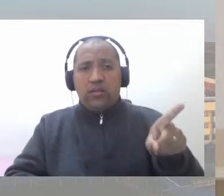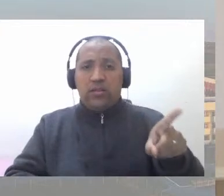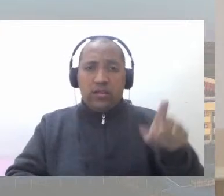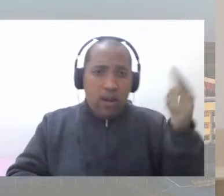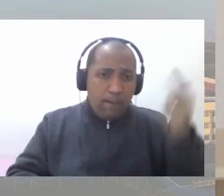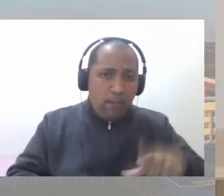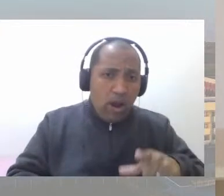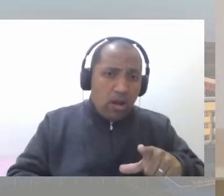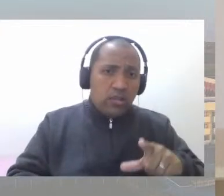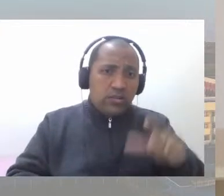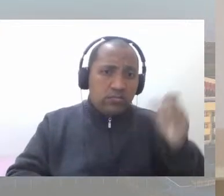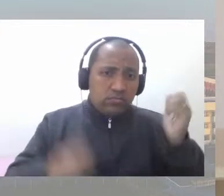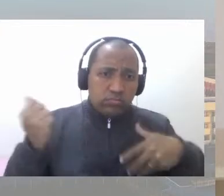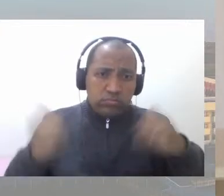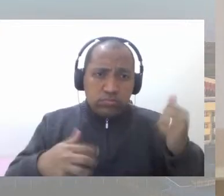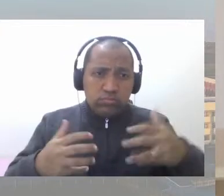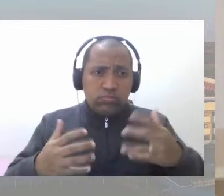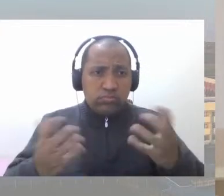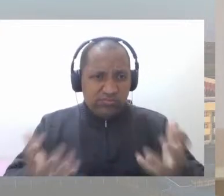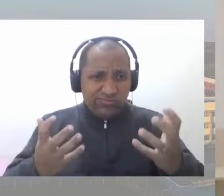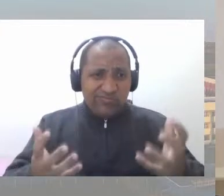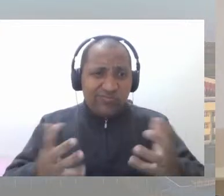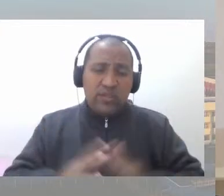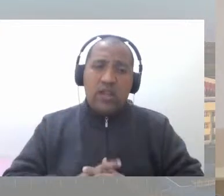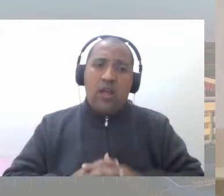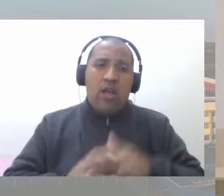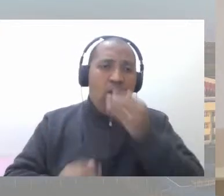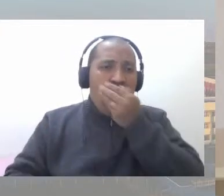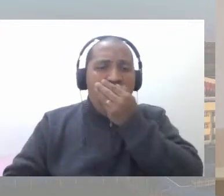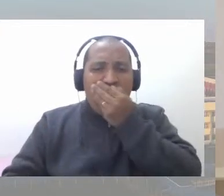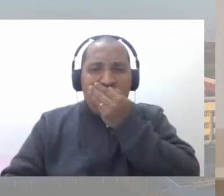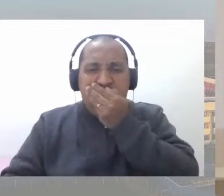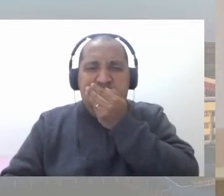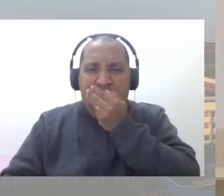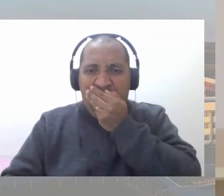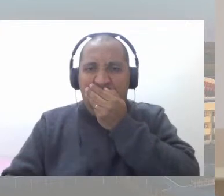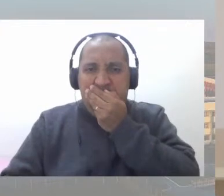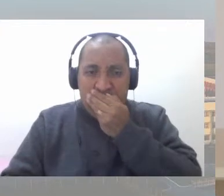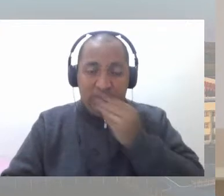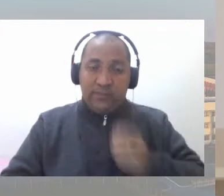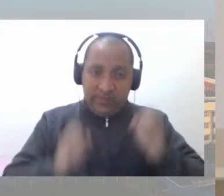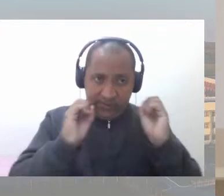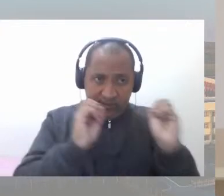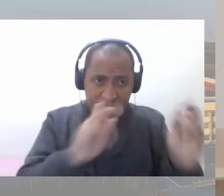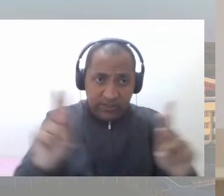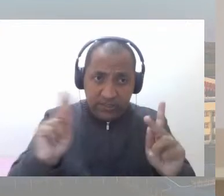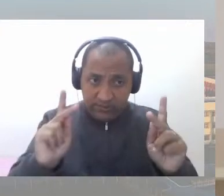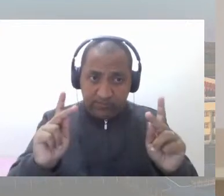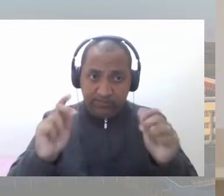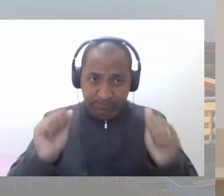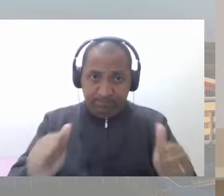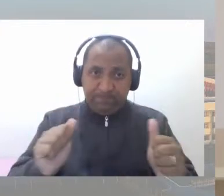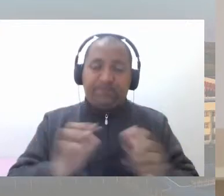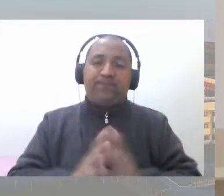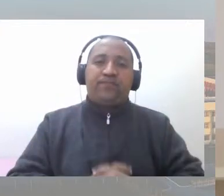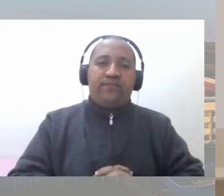em relação a essa situação. Está bem, pessoal? Então,